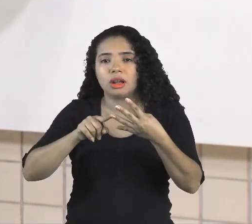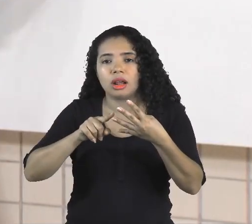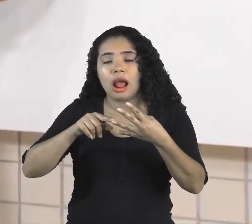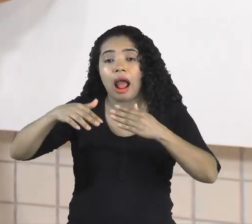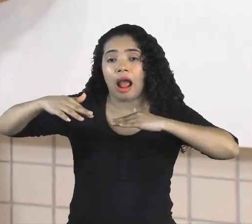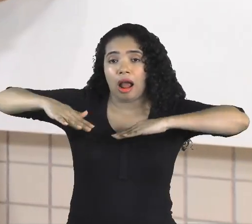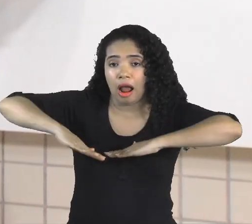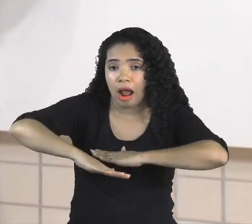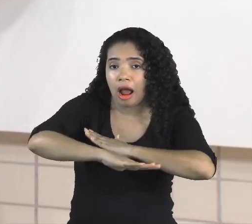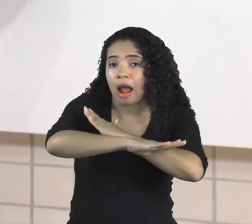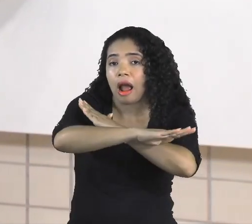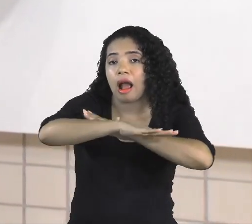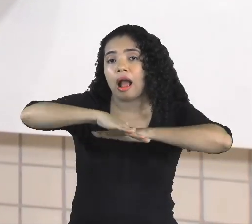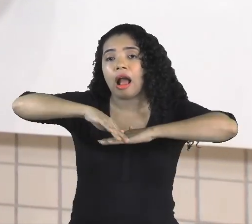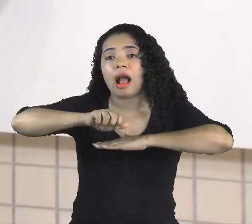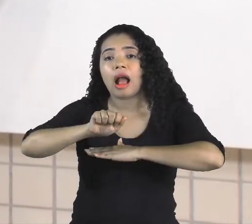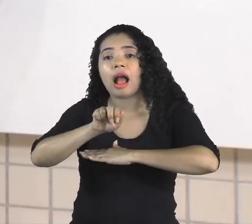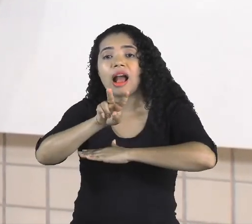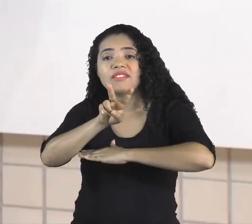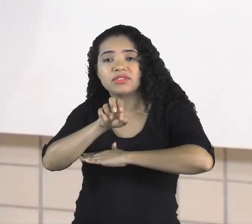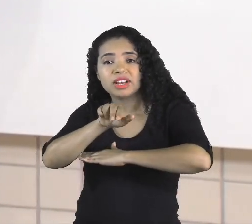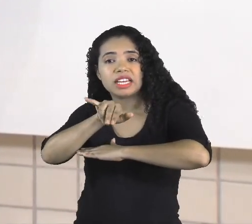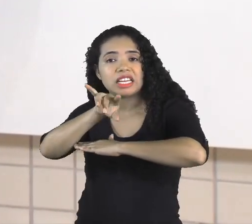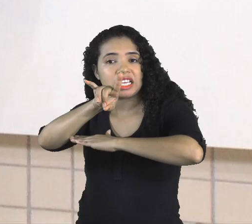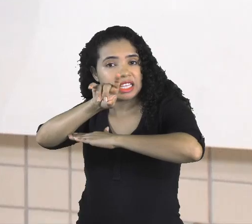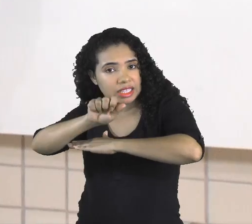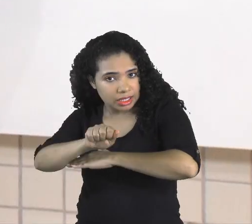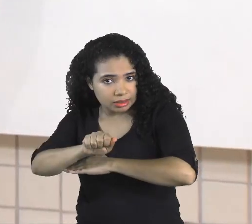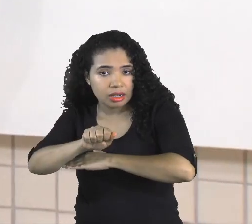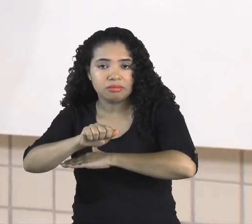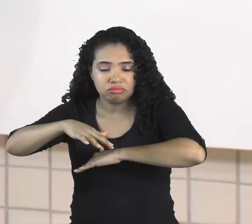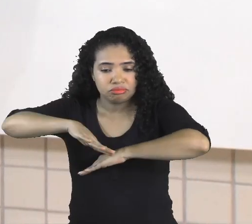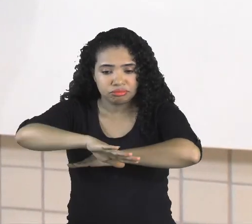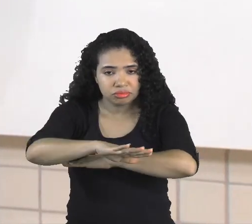tá? Parques.